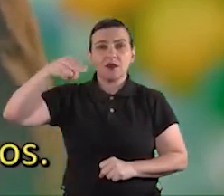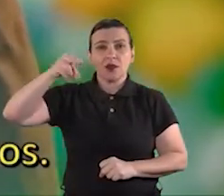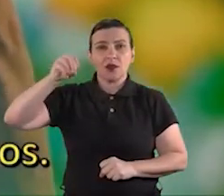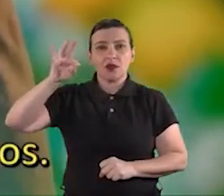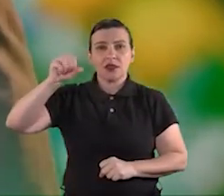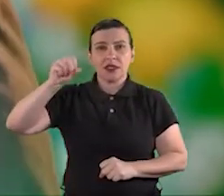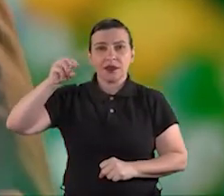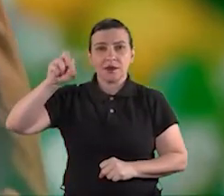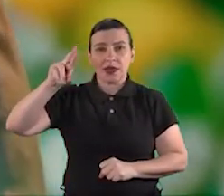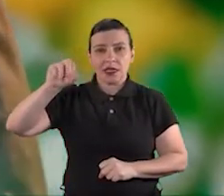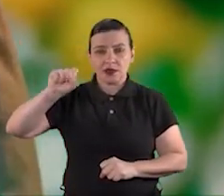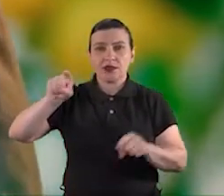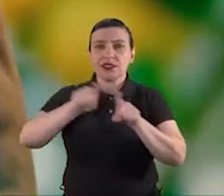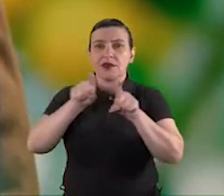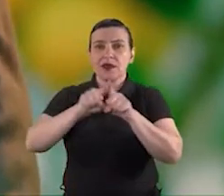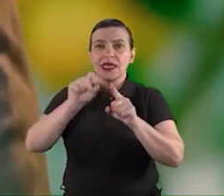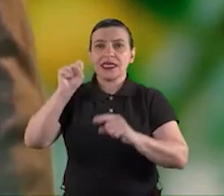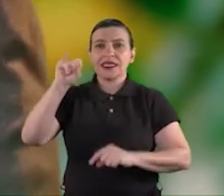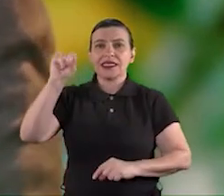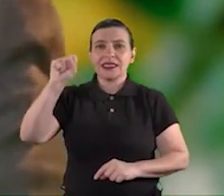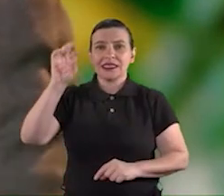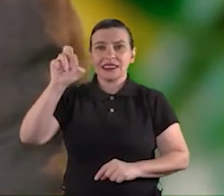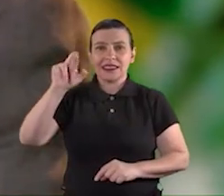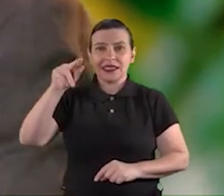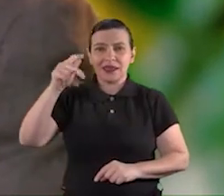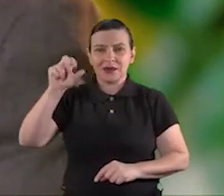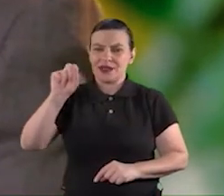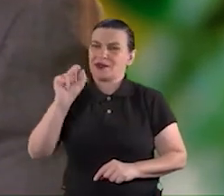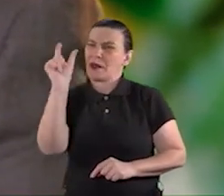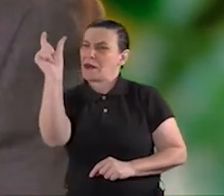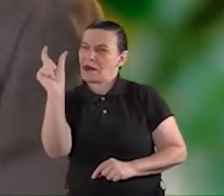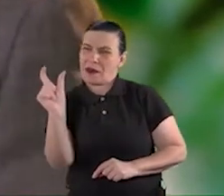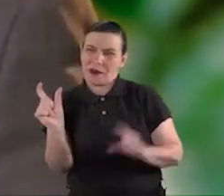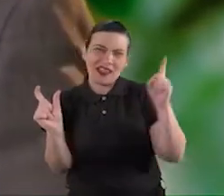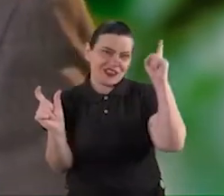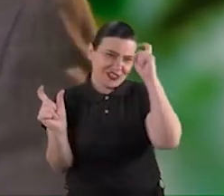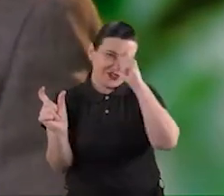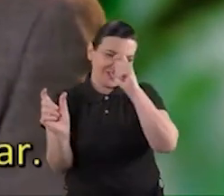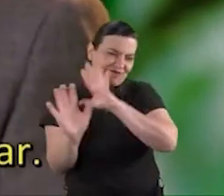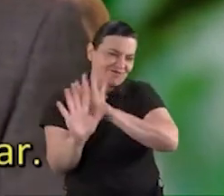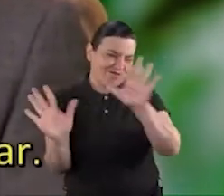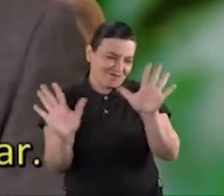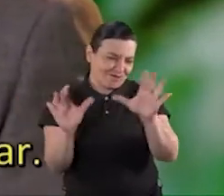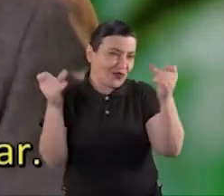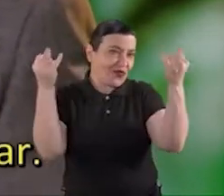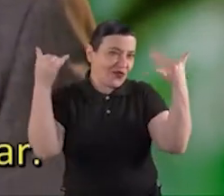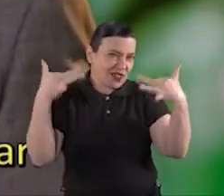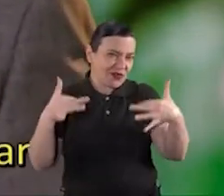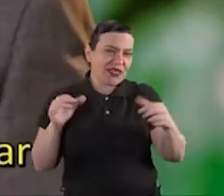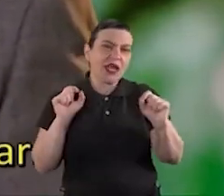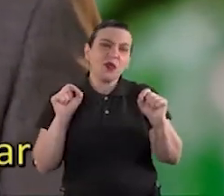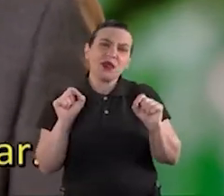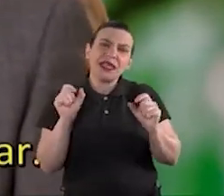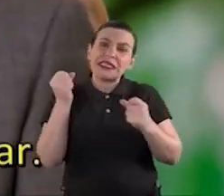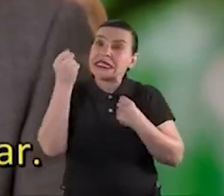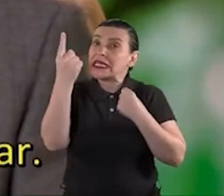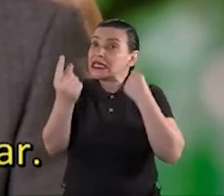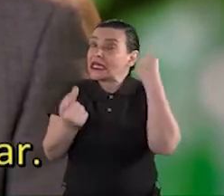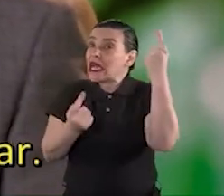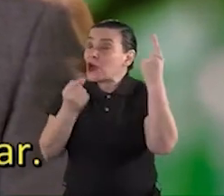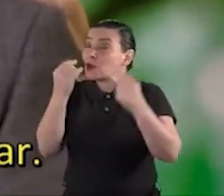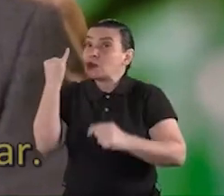e sesquiterpenos bem não fique tão preso aos termos vou explicar a vocês porque vou dar apenas alguns